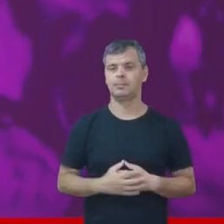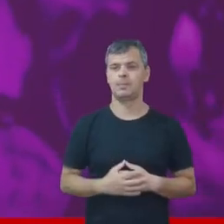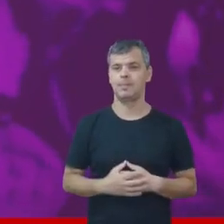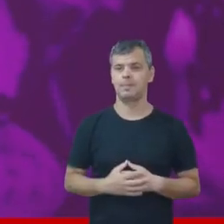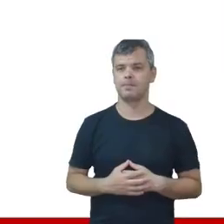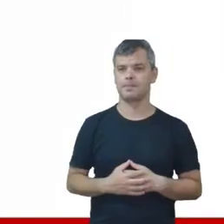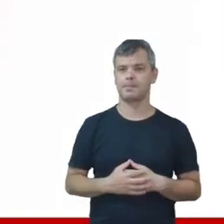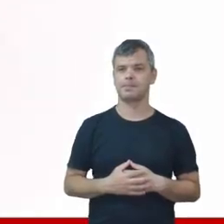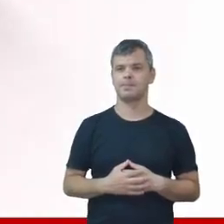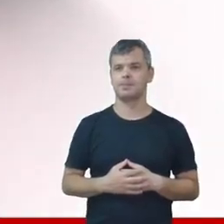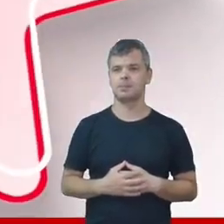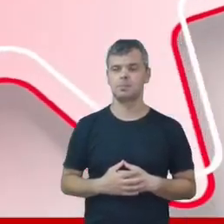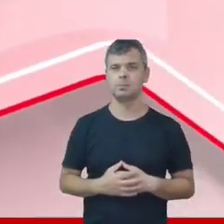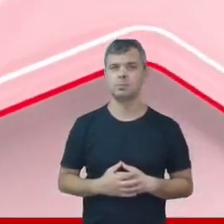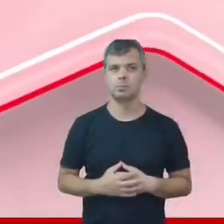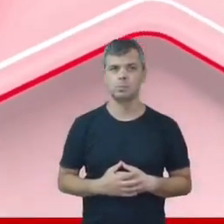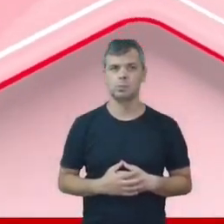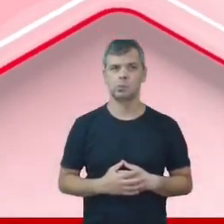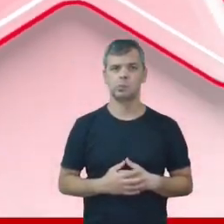poder.